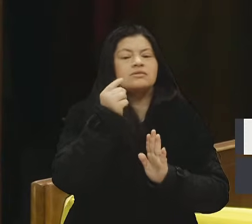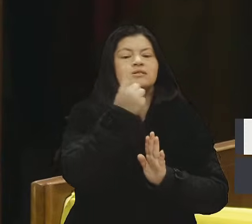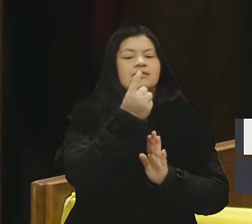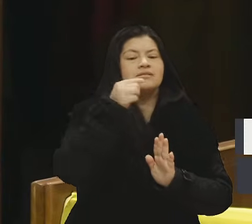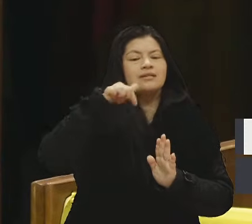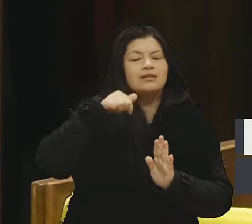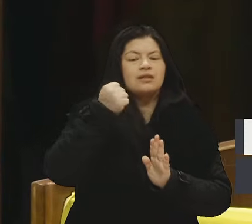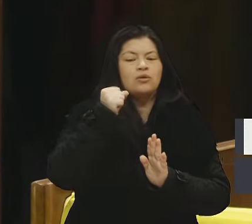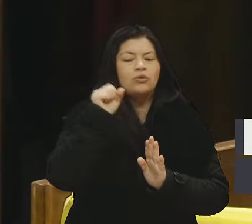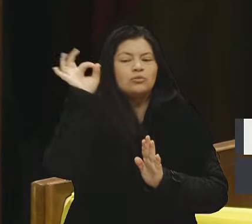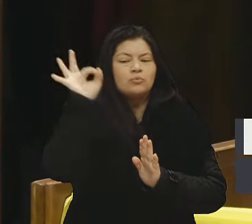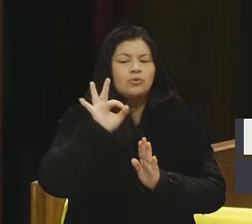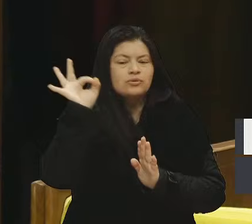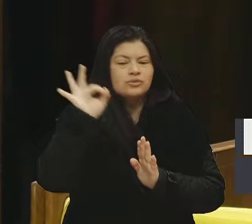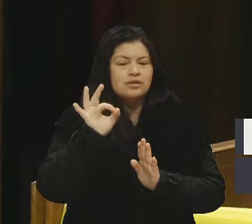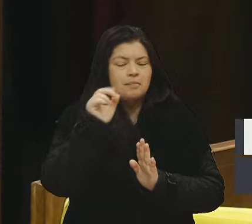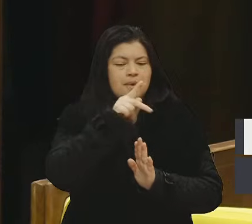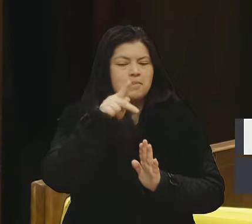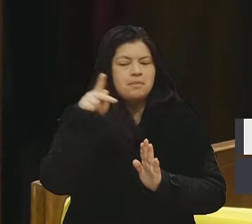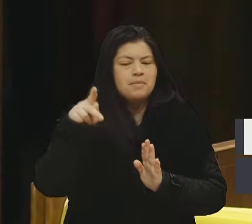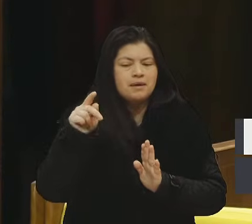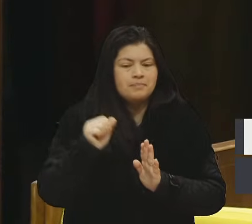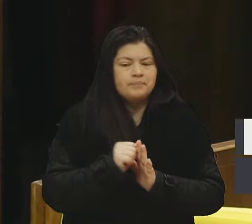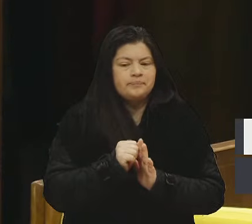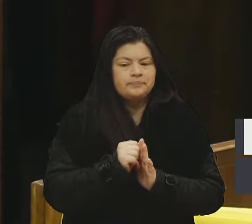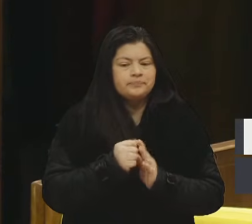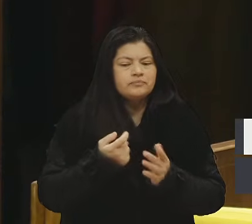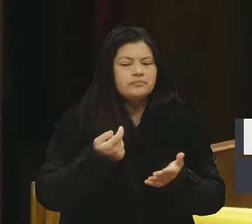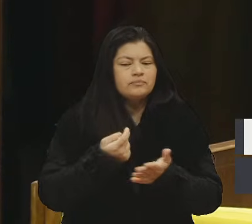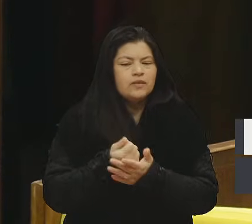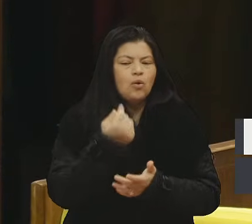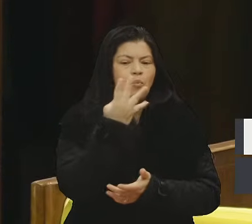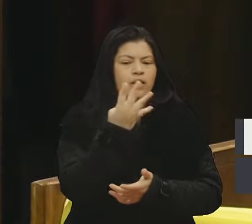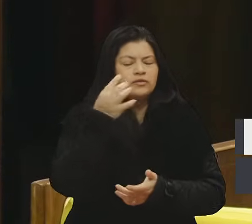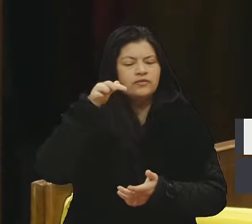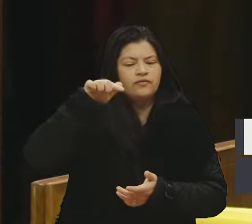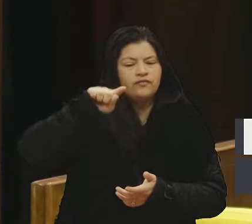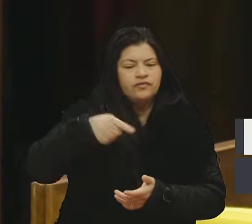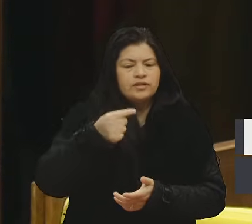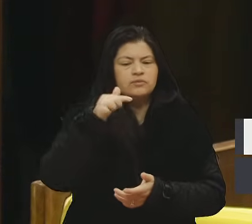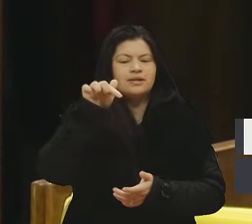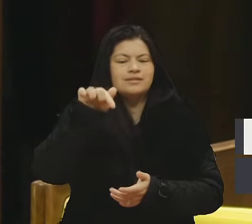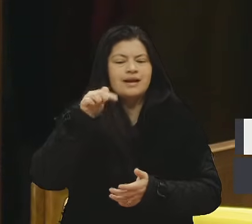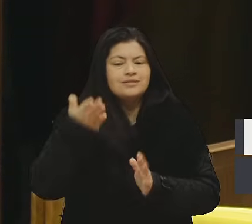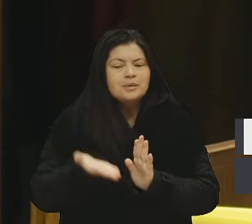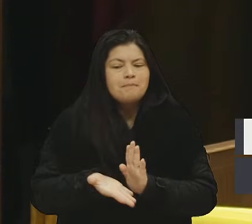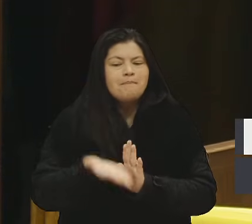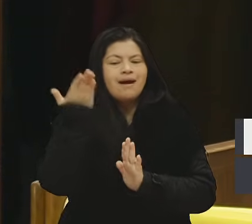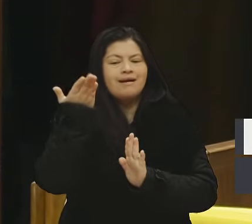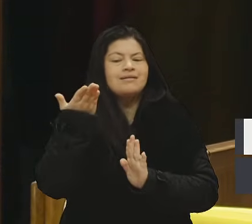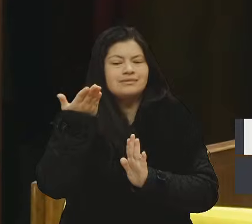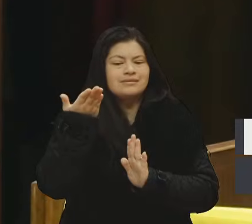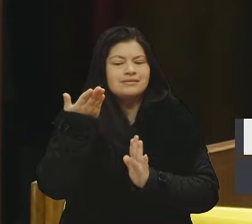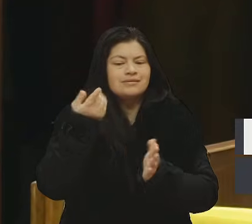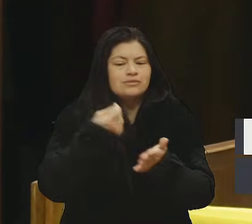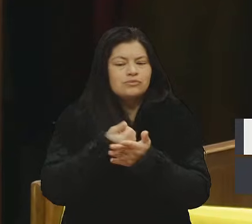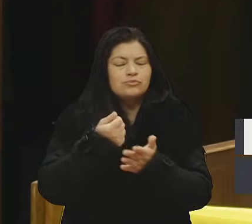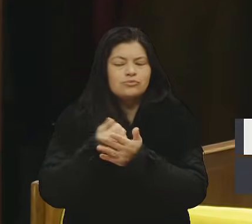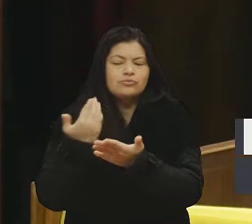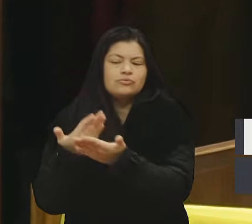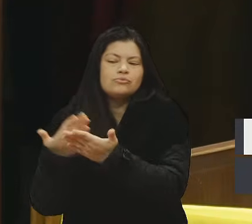ou seja, pela PPP vai custar 4,7 vezes mais o custo da